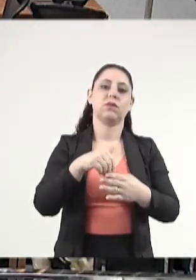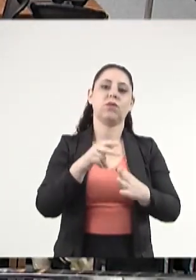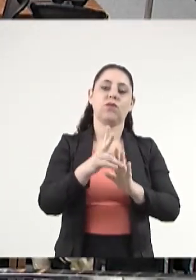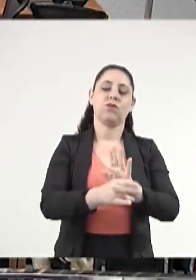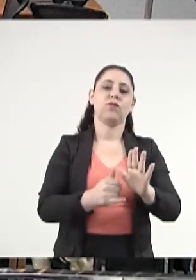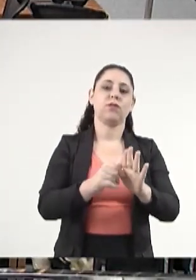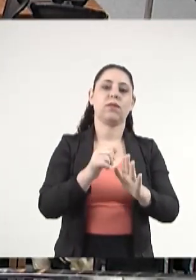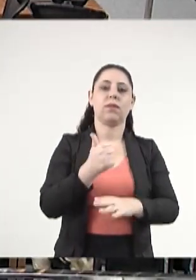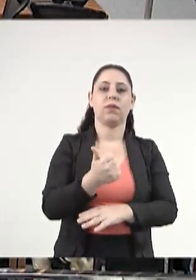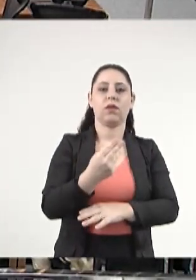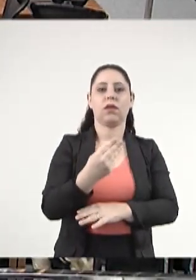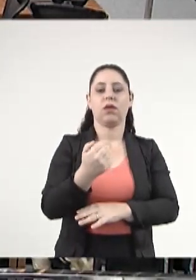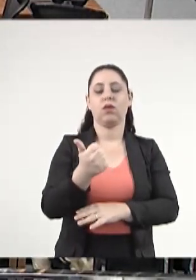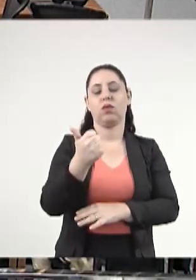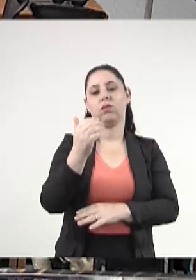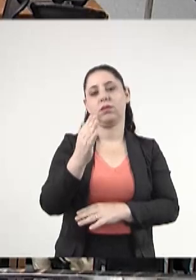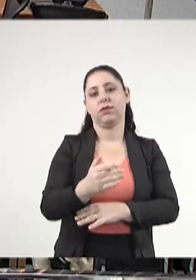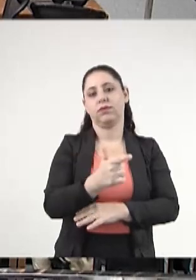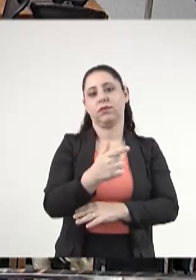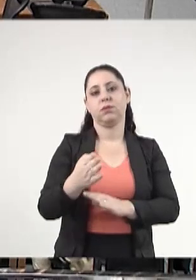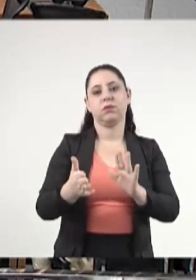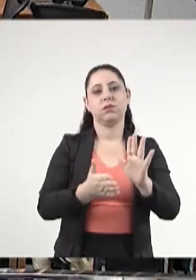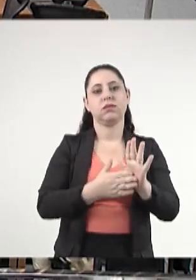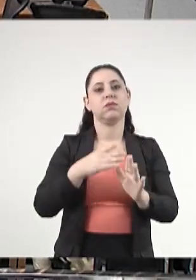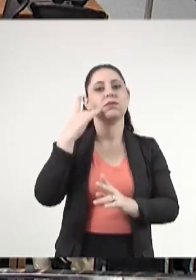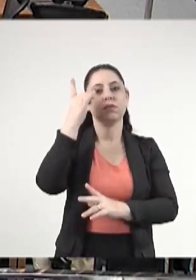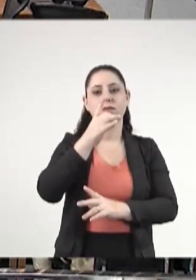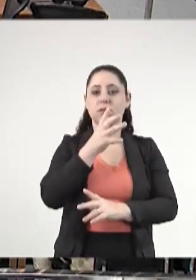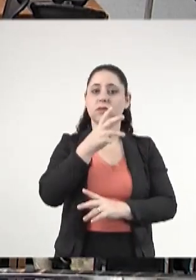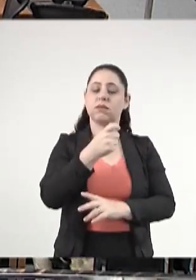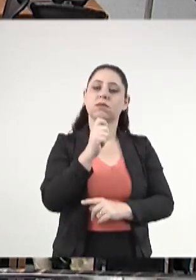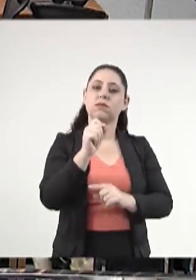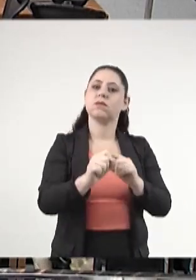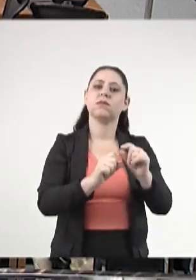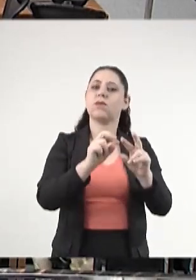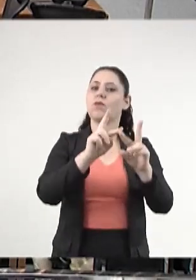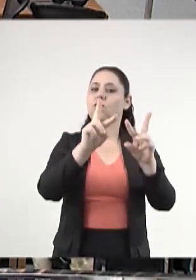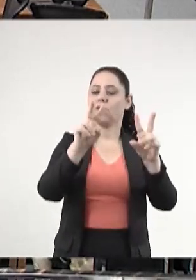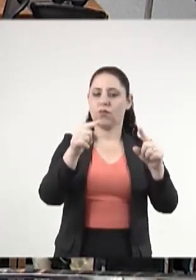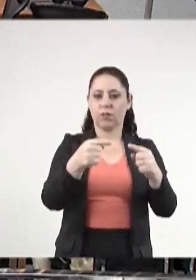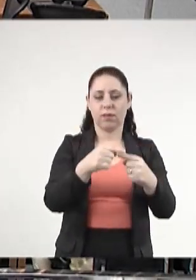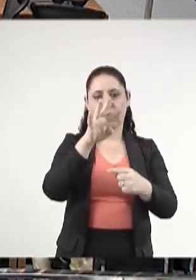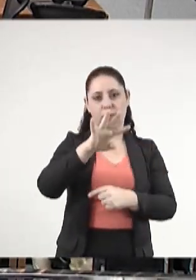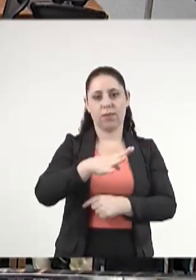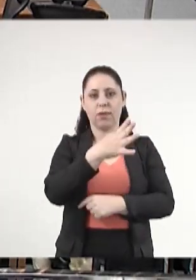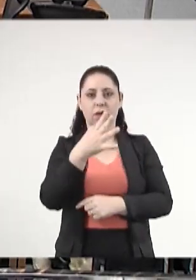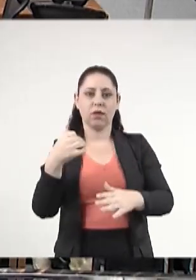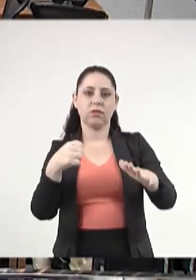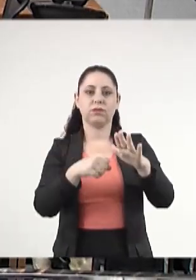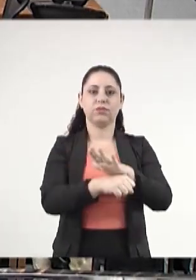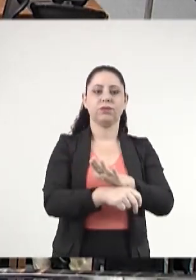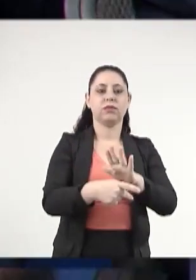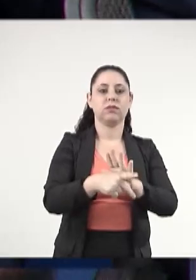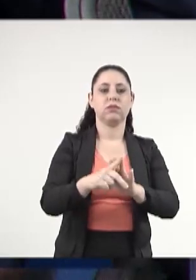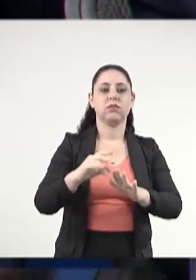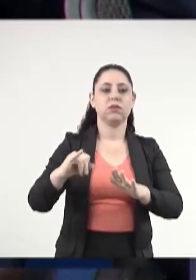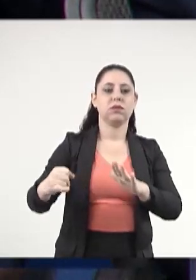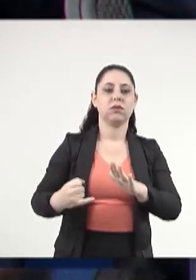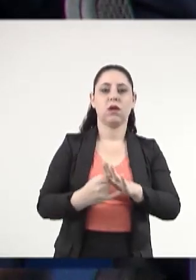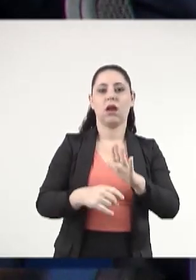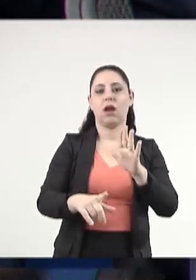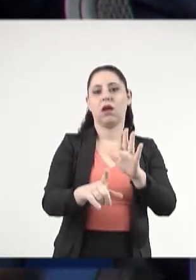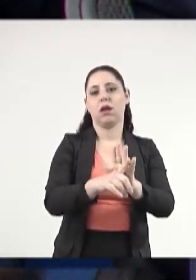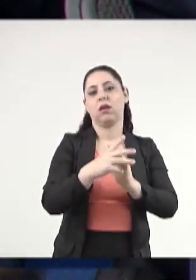de lei 131/2024, de autoria da deputada Lia Nogueira. Incluir no calendário oficial de eventos de Mato Grosso do Sul, instituído pela